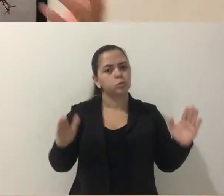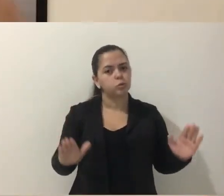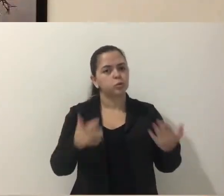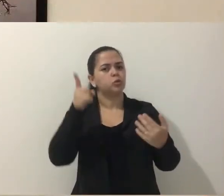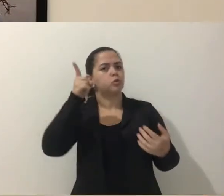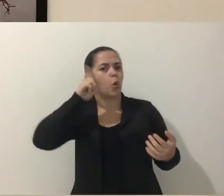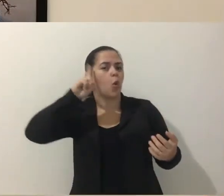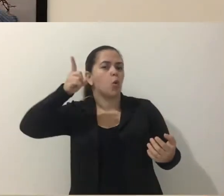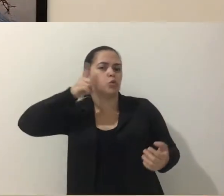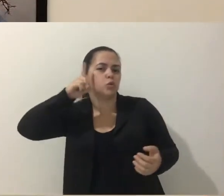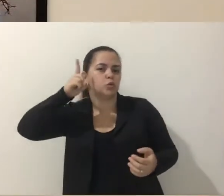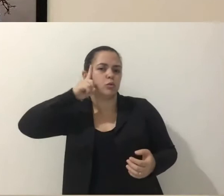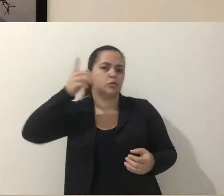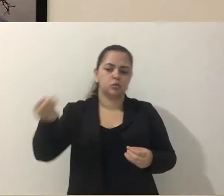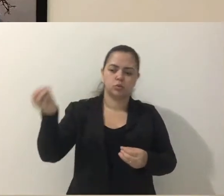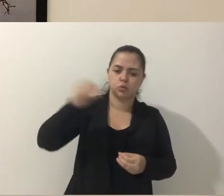diariamente, renúncias,